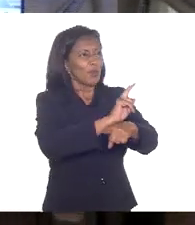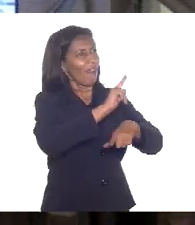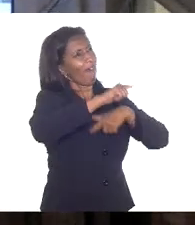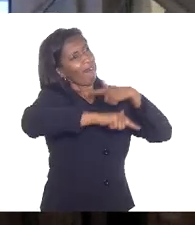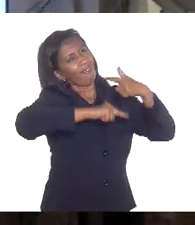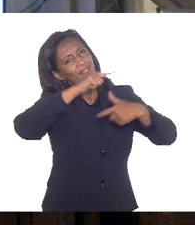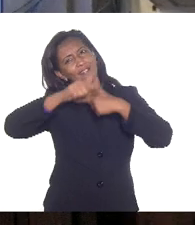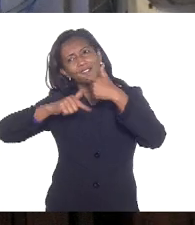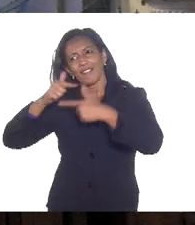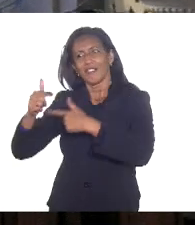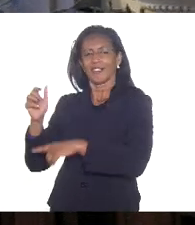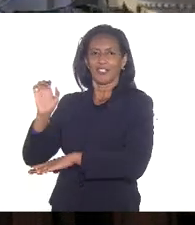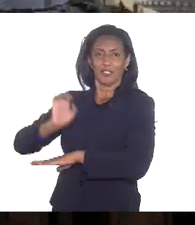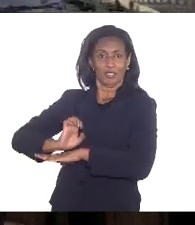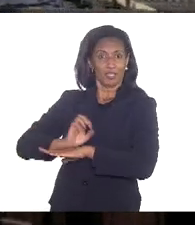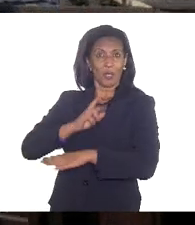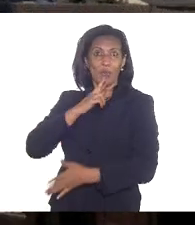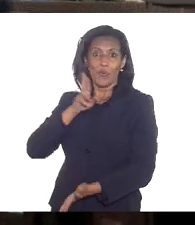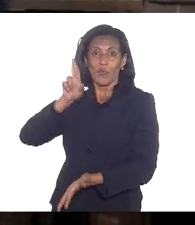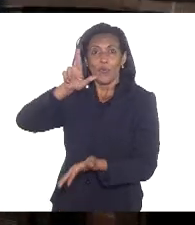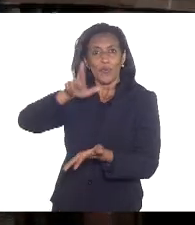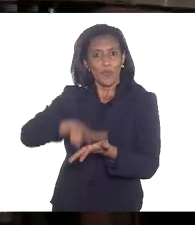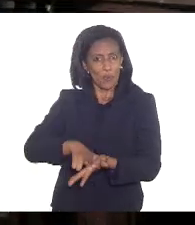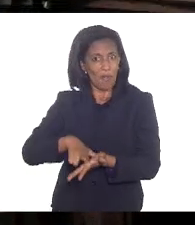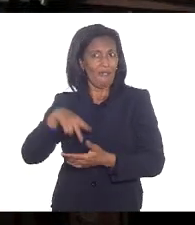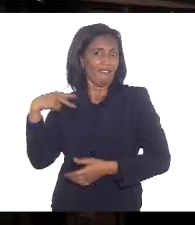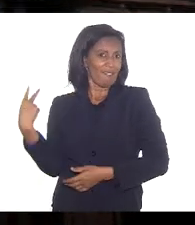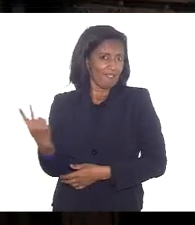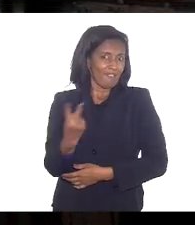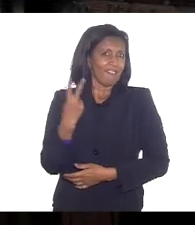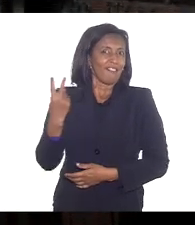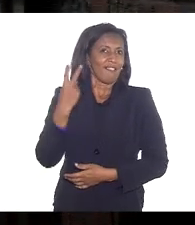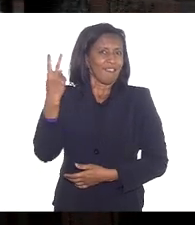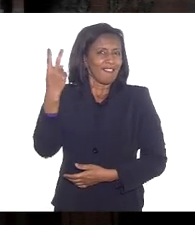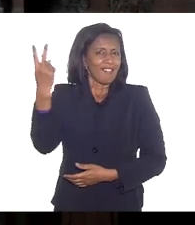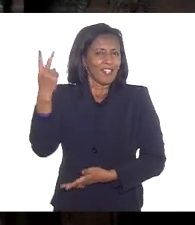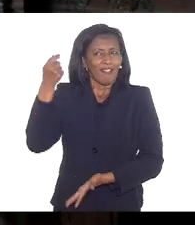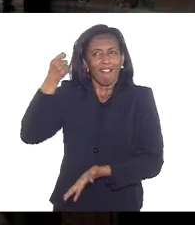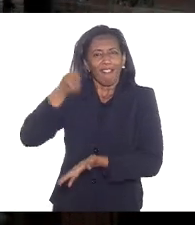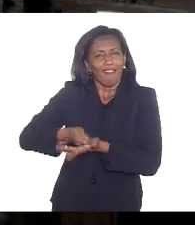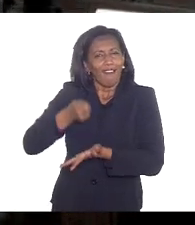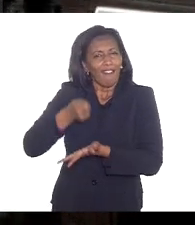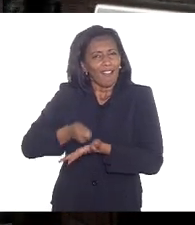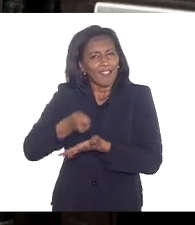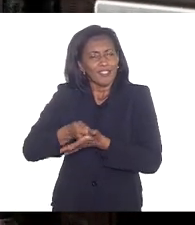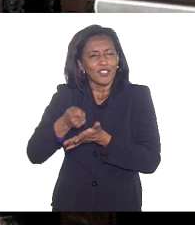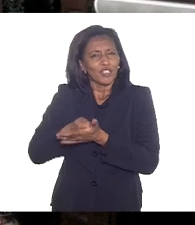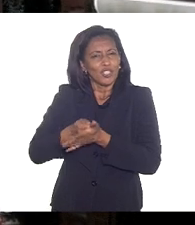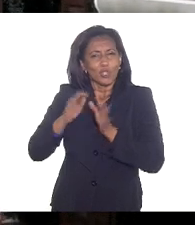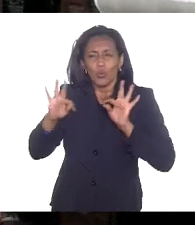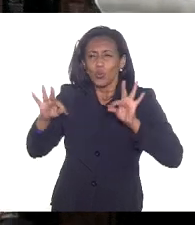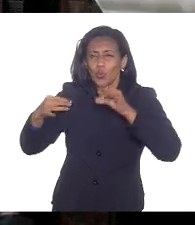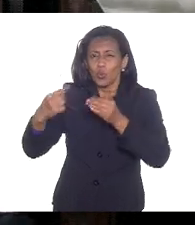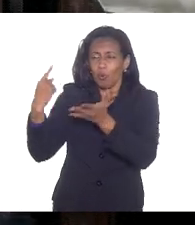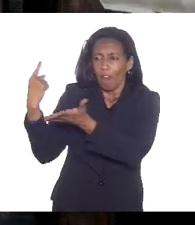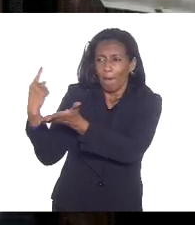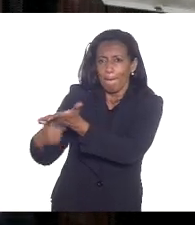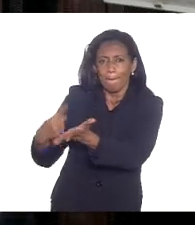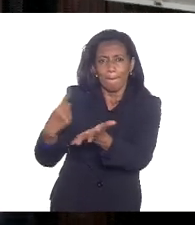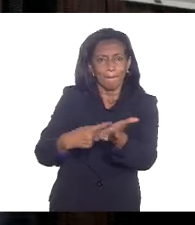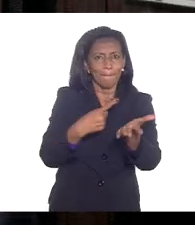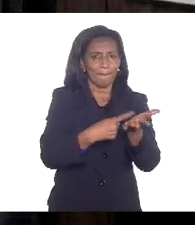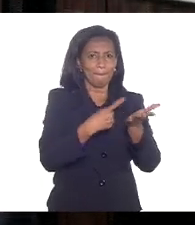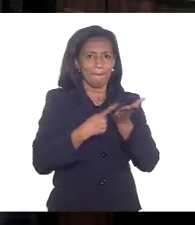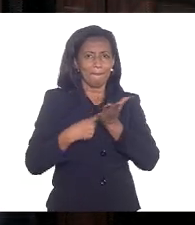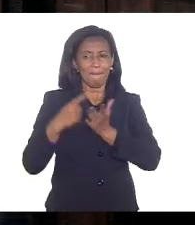os servidores dos estados e de reconhecer valorizar e garantir aquilo que foi acordado